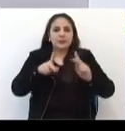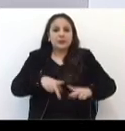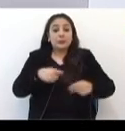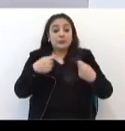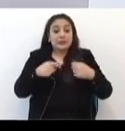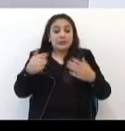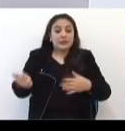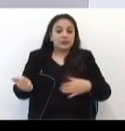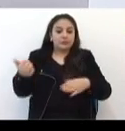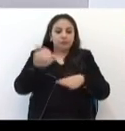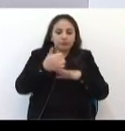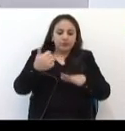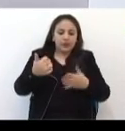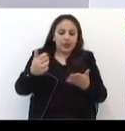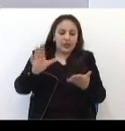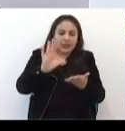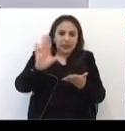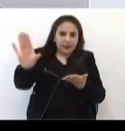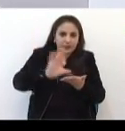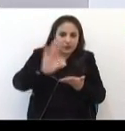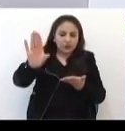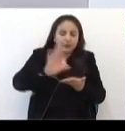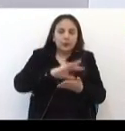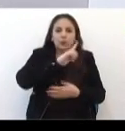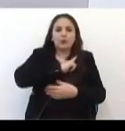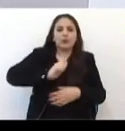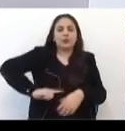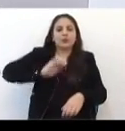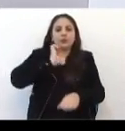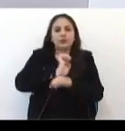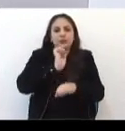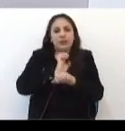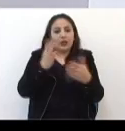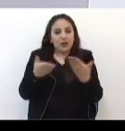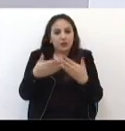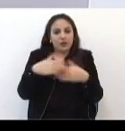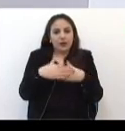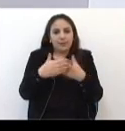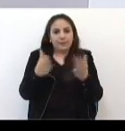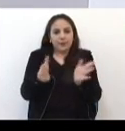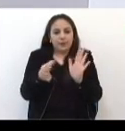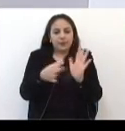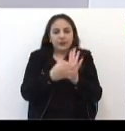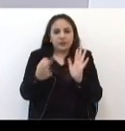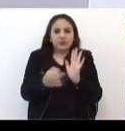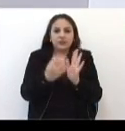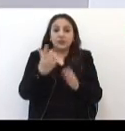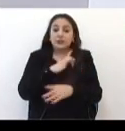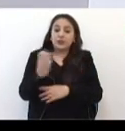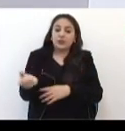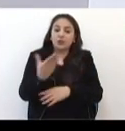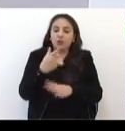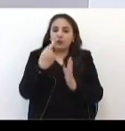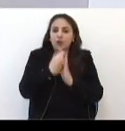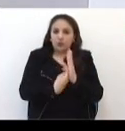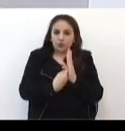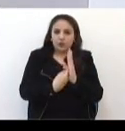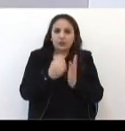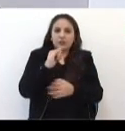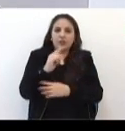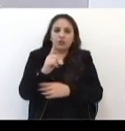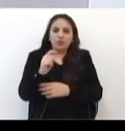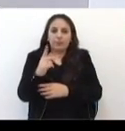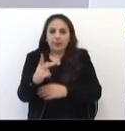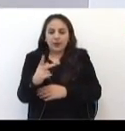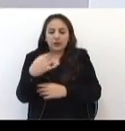ele precisa de investimentos. O governo do estado recentemente abriu uma indicação de que haverá novos concursos para a EGP.